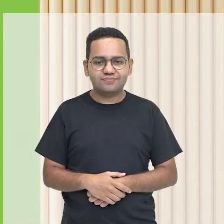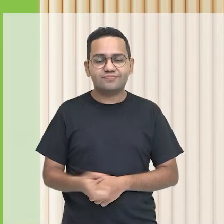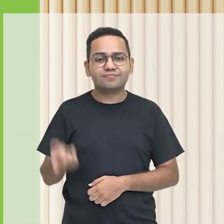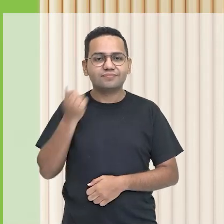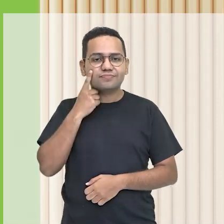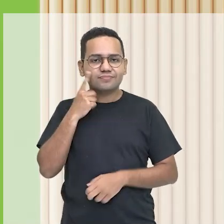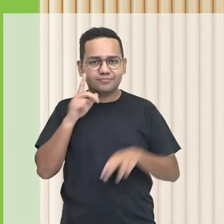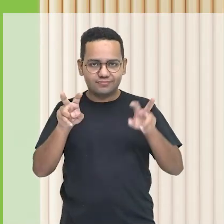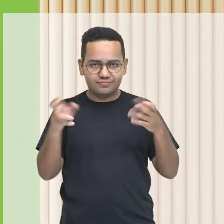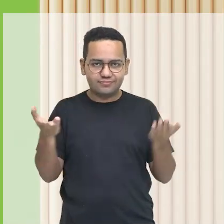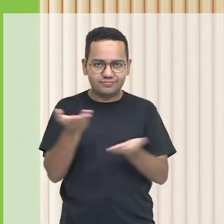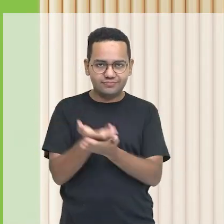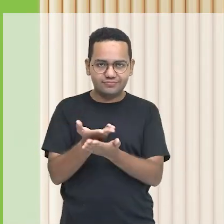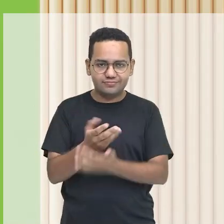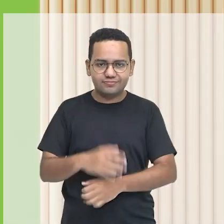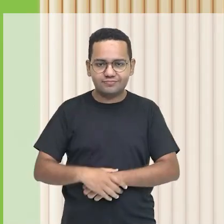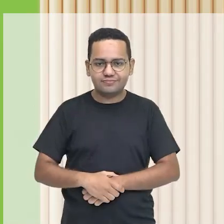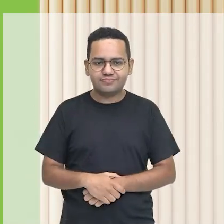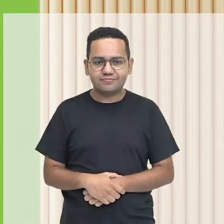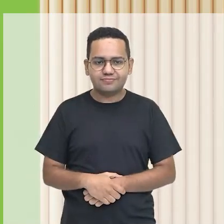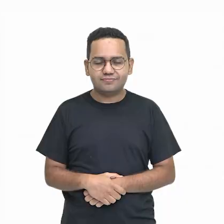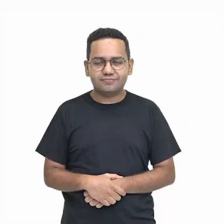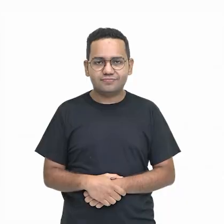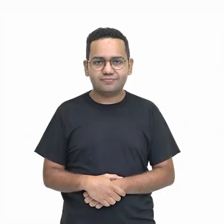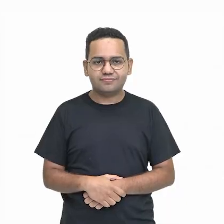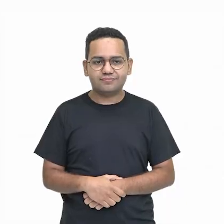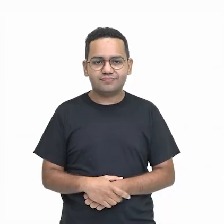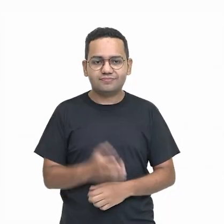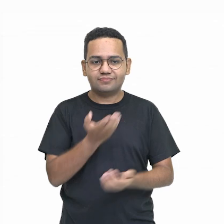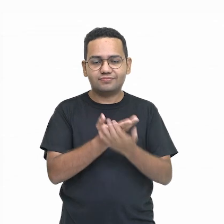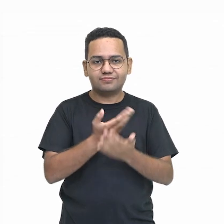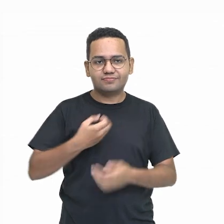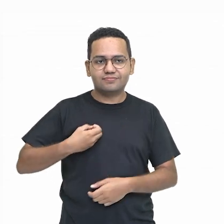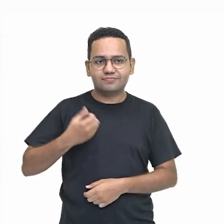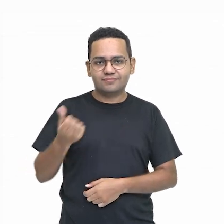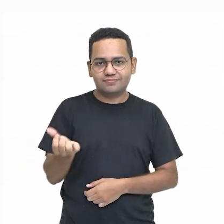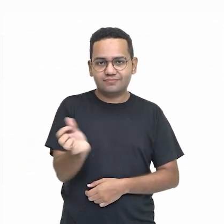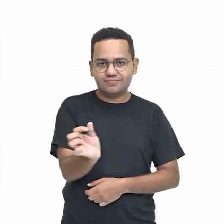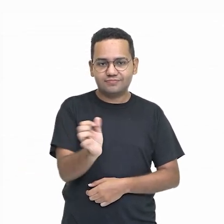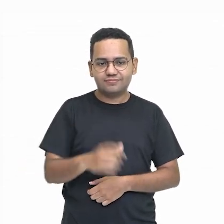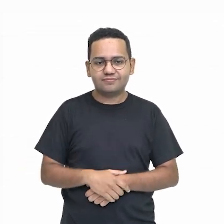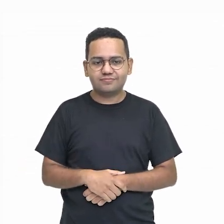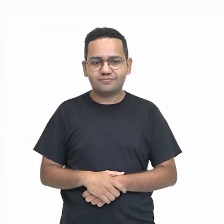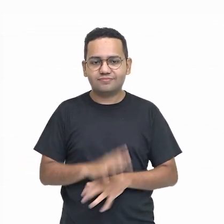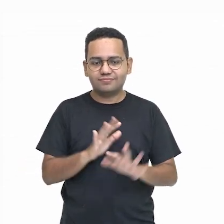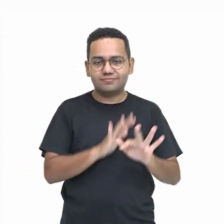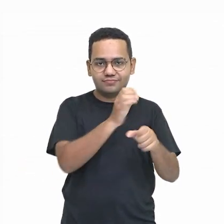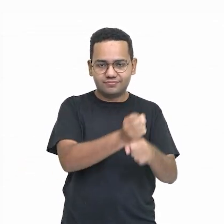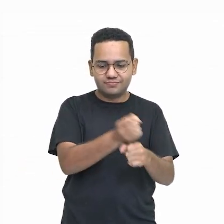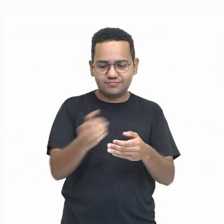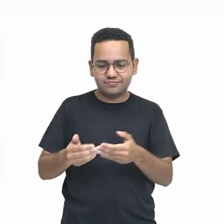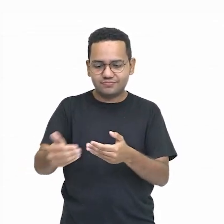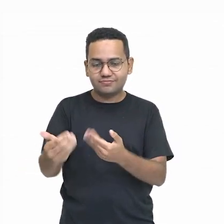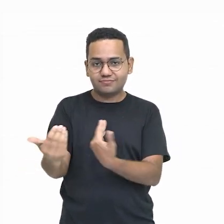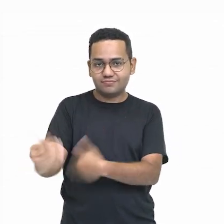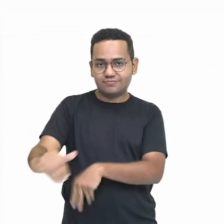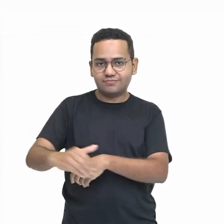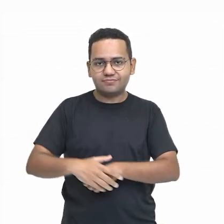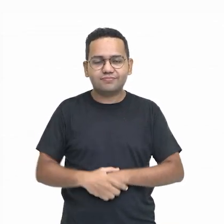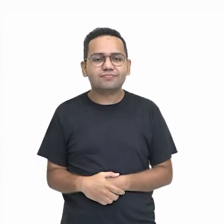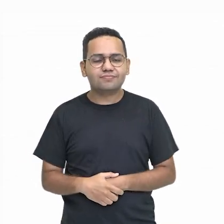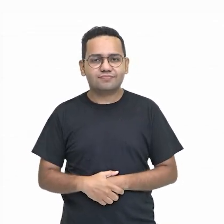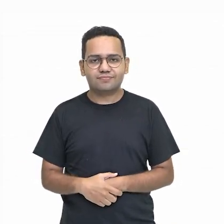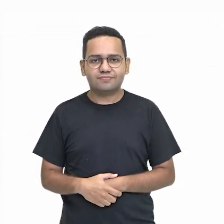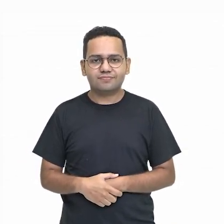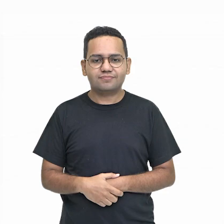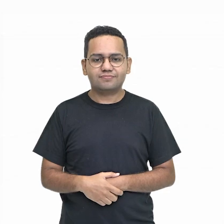vamos saber qual é a aula de hoje. Olha aí, aula 16, revisão